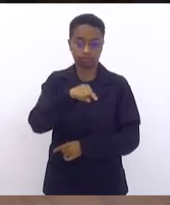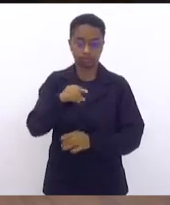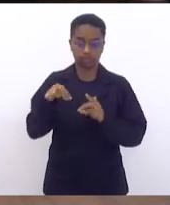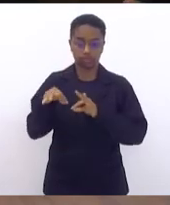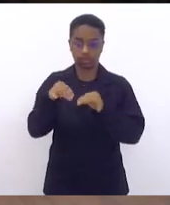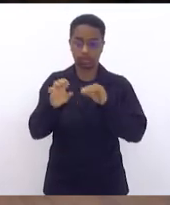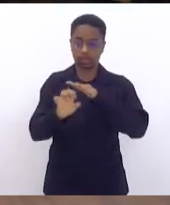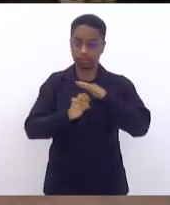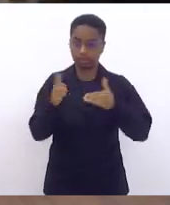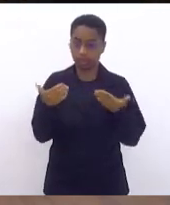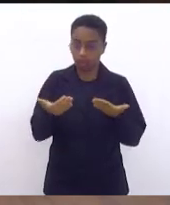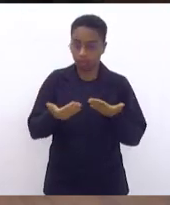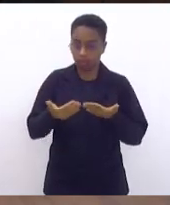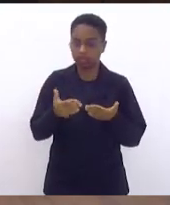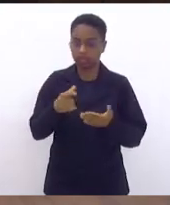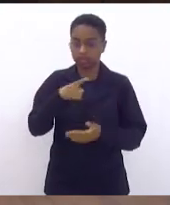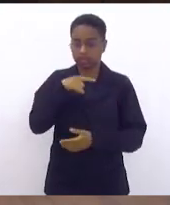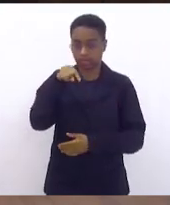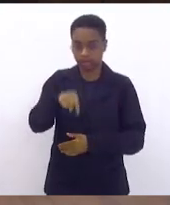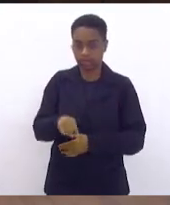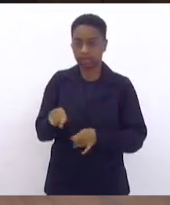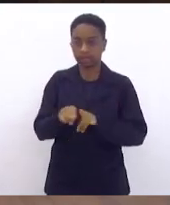hoje estão aqui, que participam